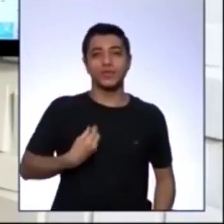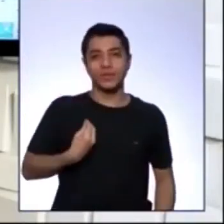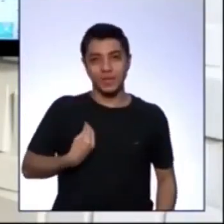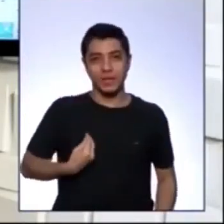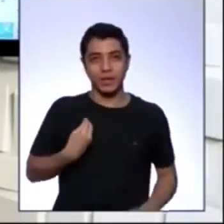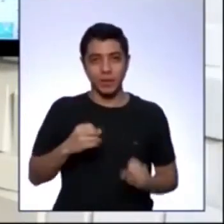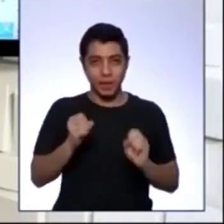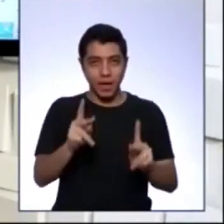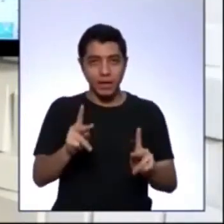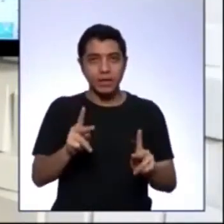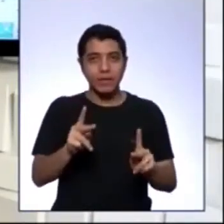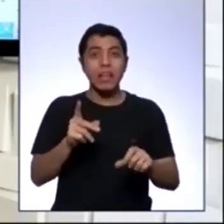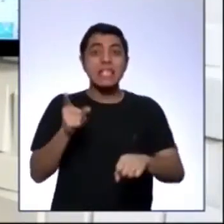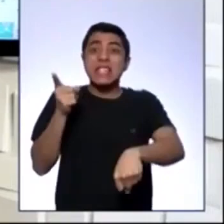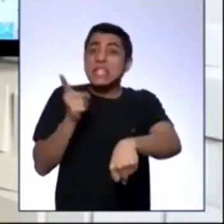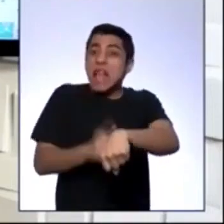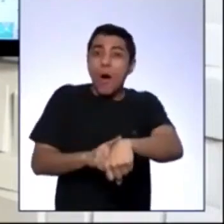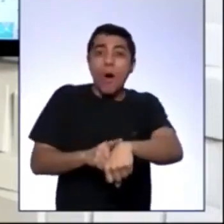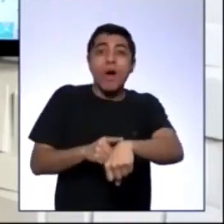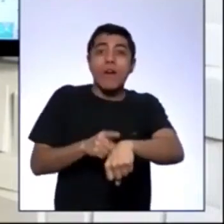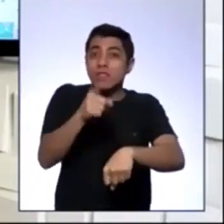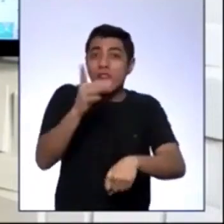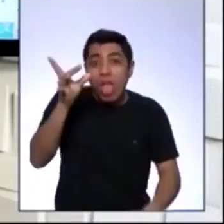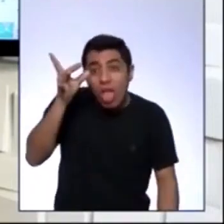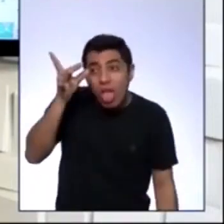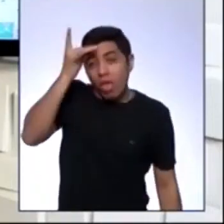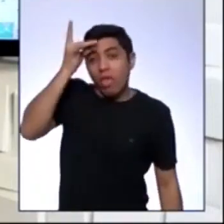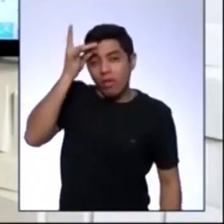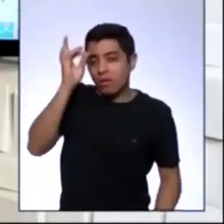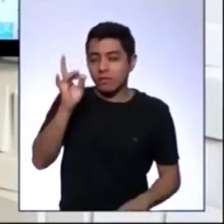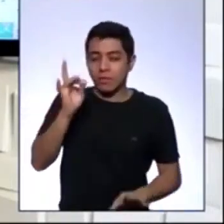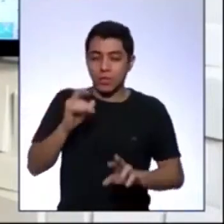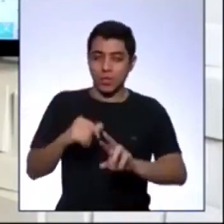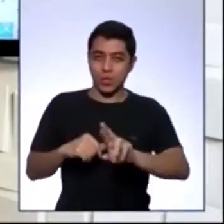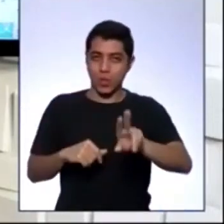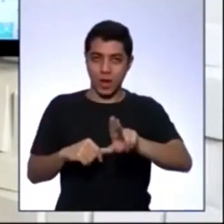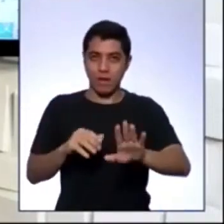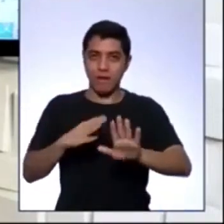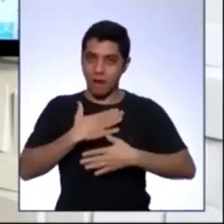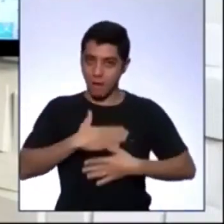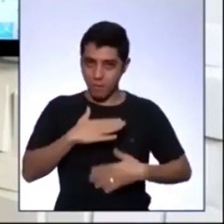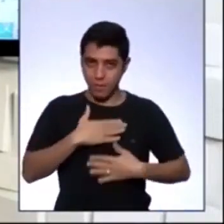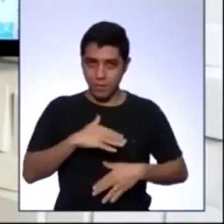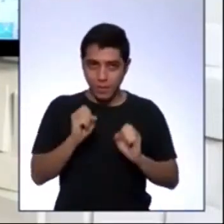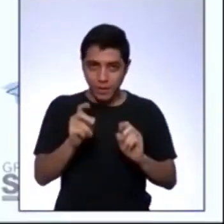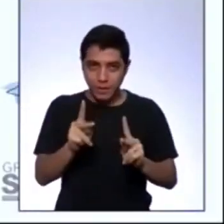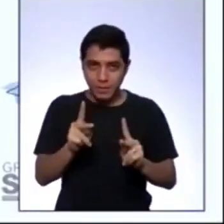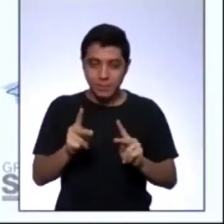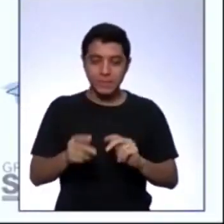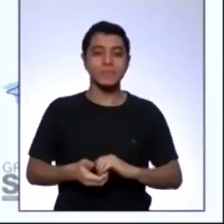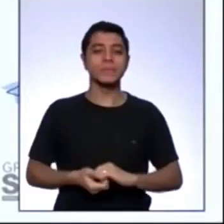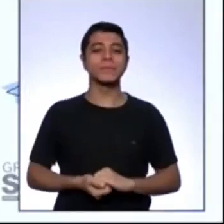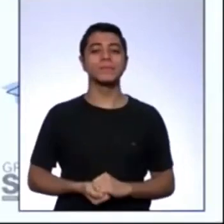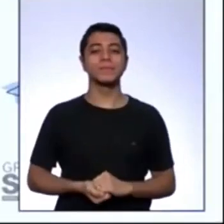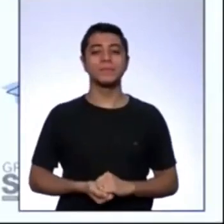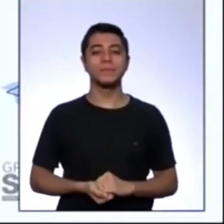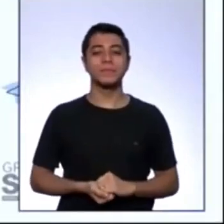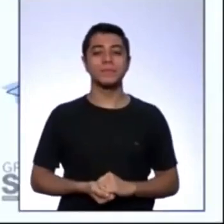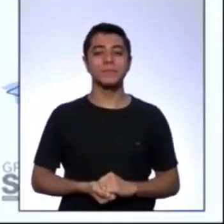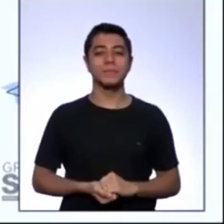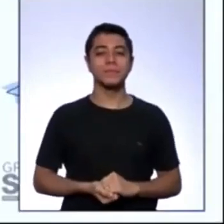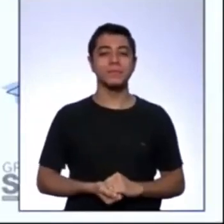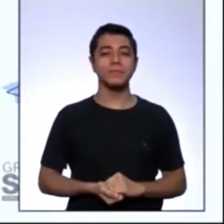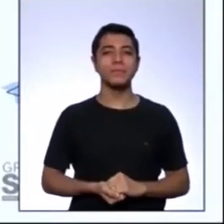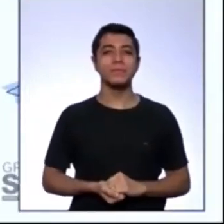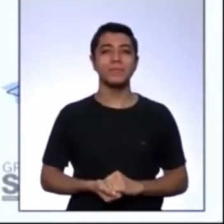você vai Memory salas assentou amor de Deus tudo bem e agora beijo